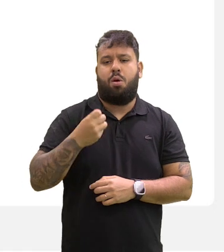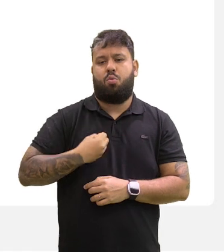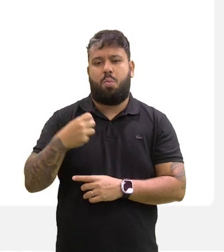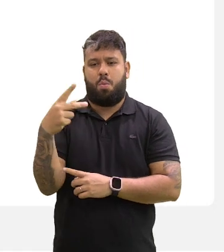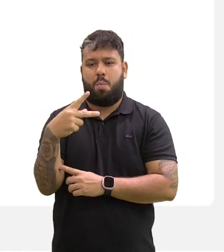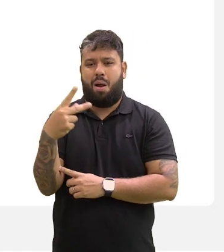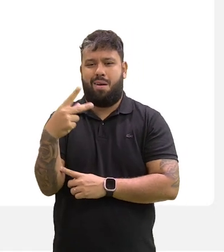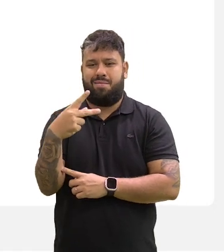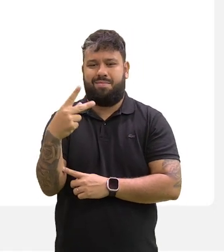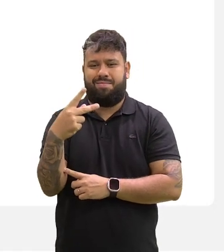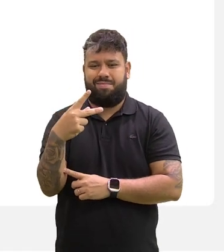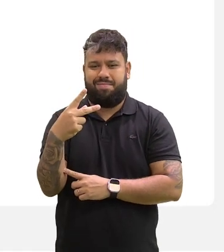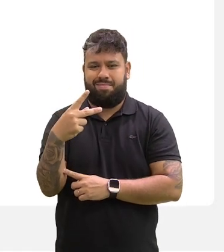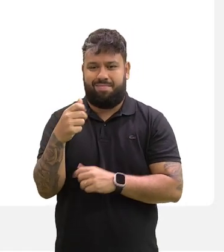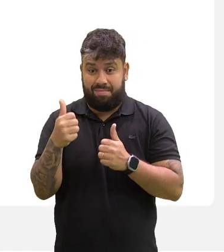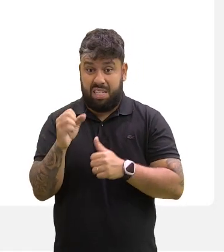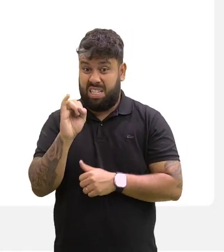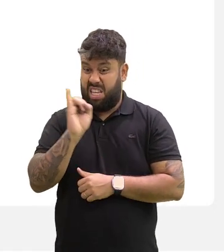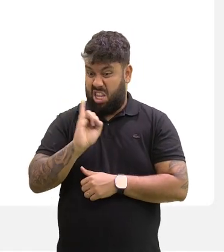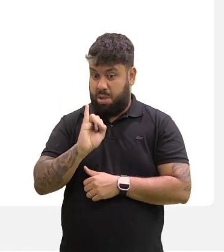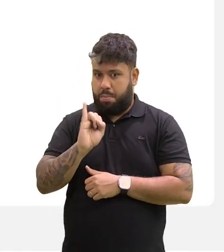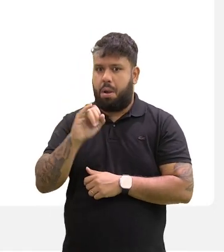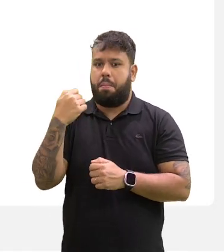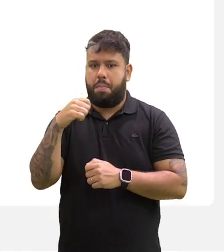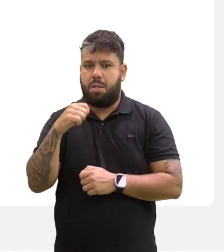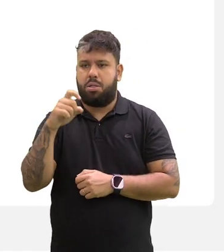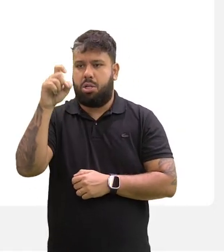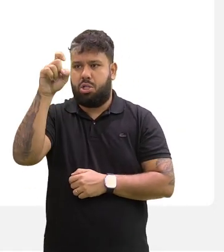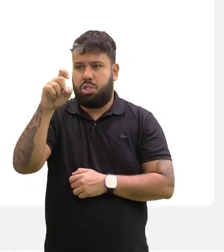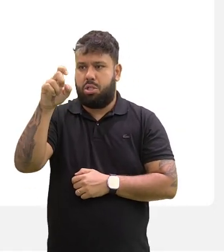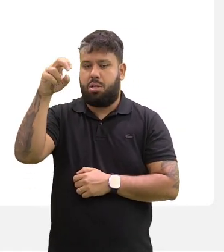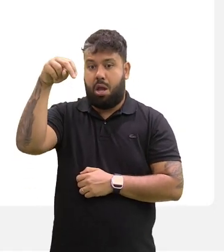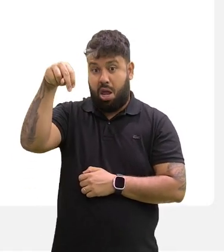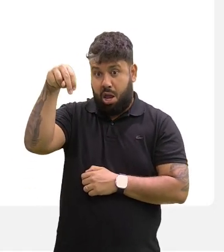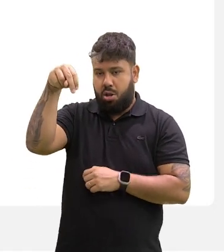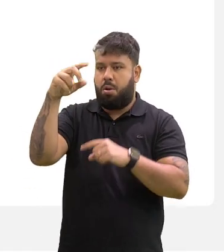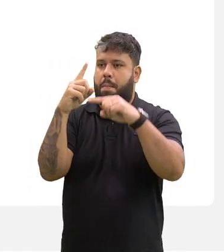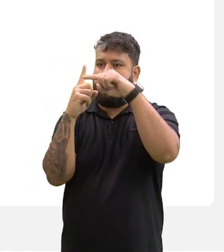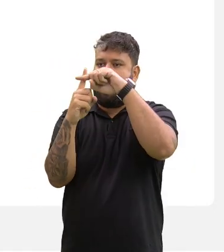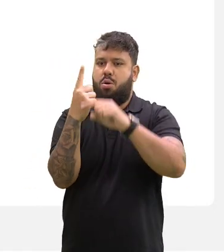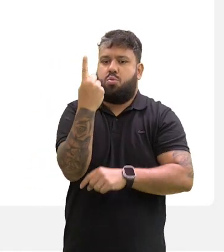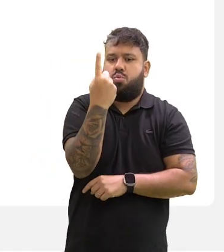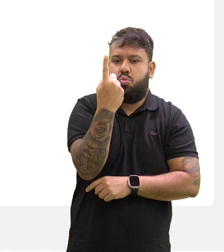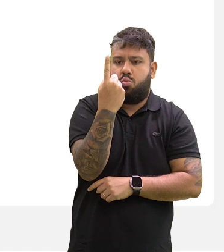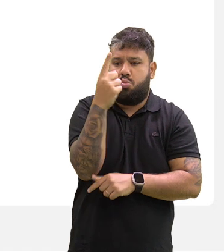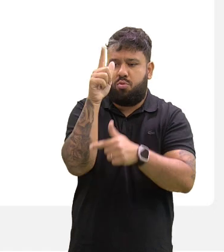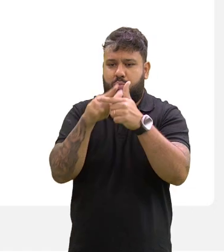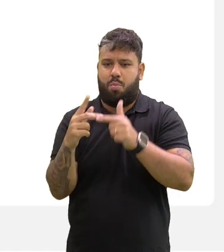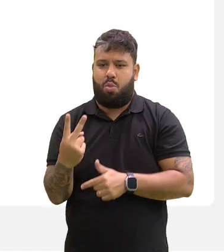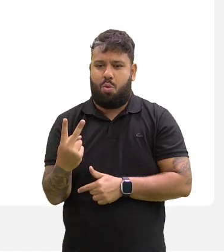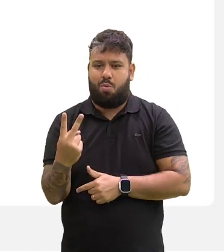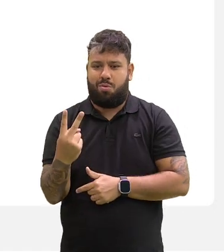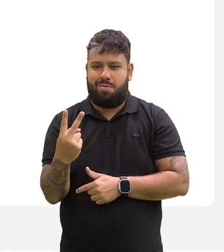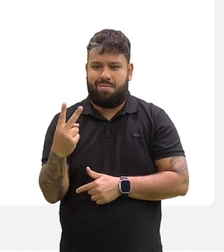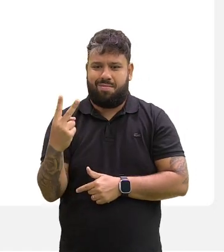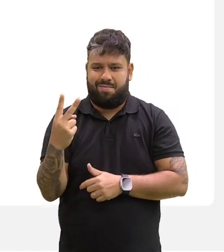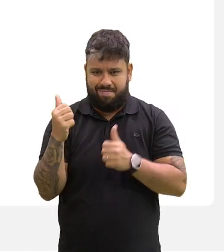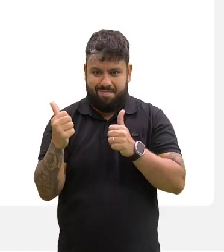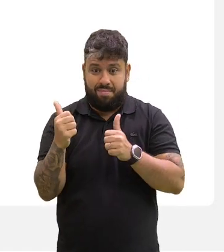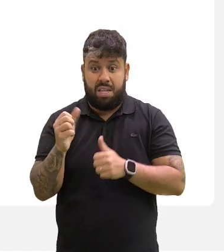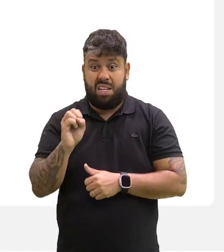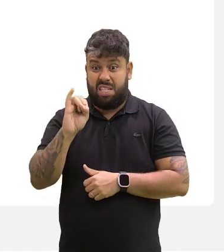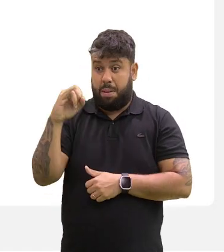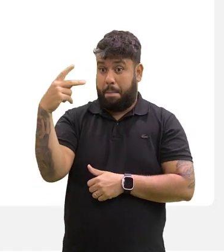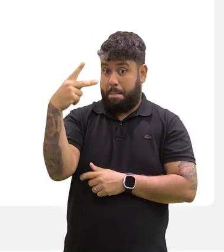em ordem crescente for ímpar, a mediana é o do meio, é o termo de posição central. Se a quantidade de dados colocados em rol